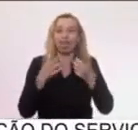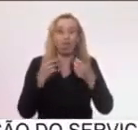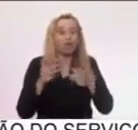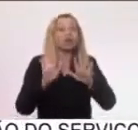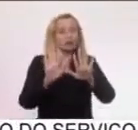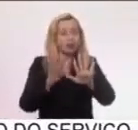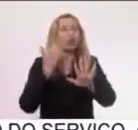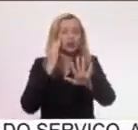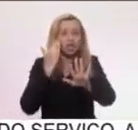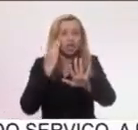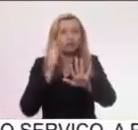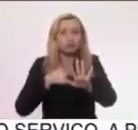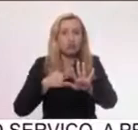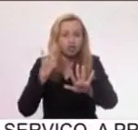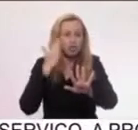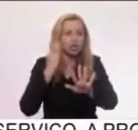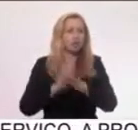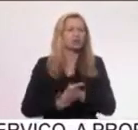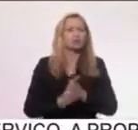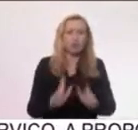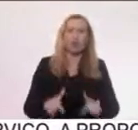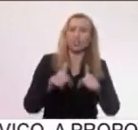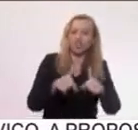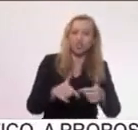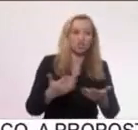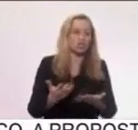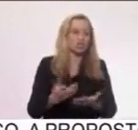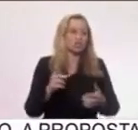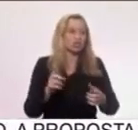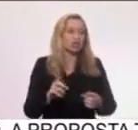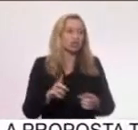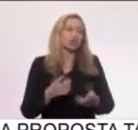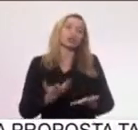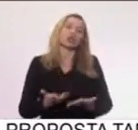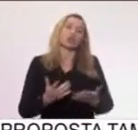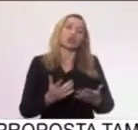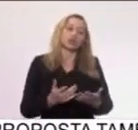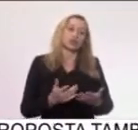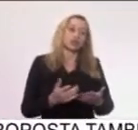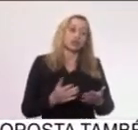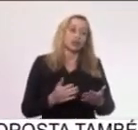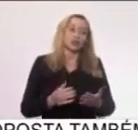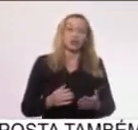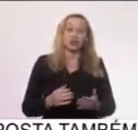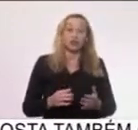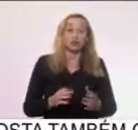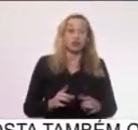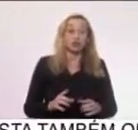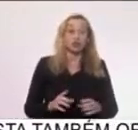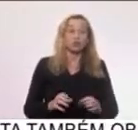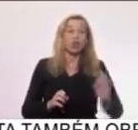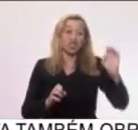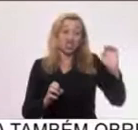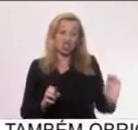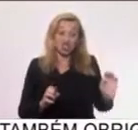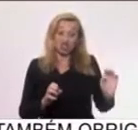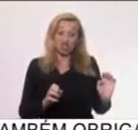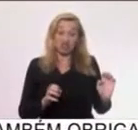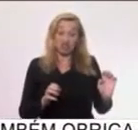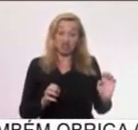eu entendo o pano de fundo da ação orquestrada e aparelhada por essa esquerda maldita,